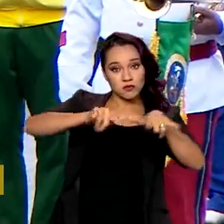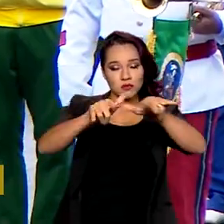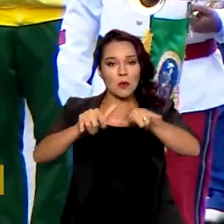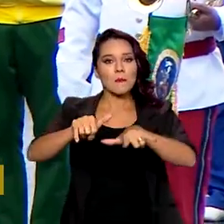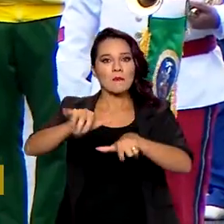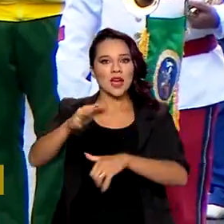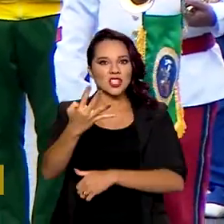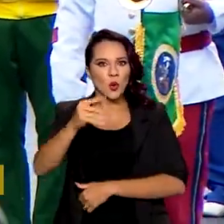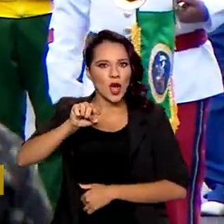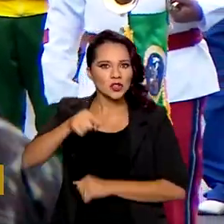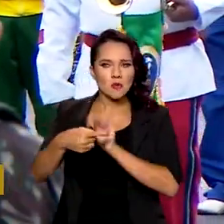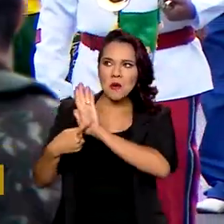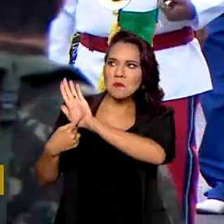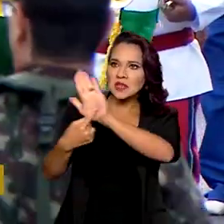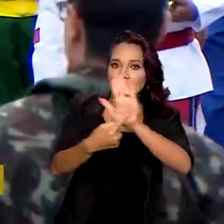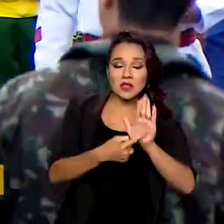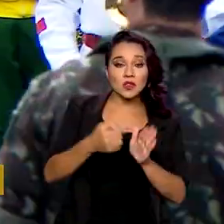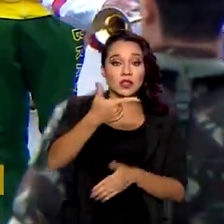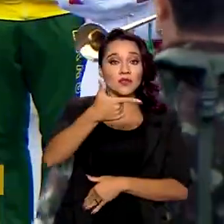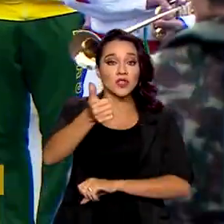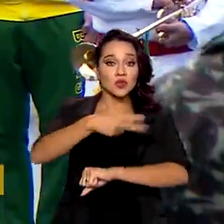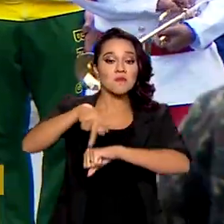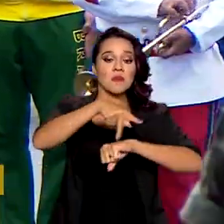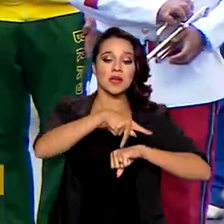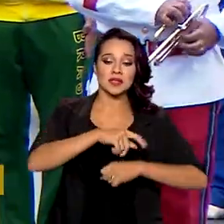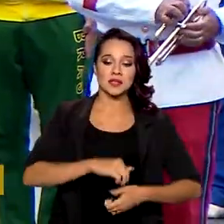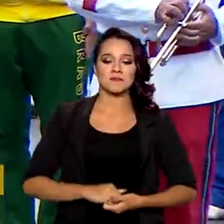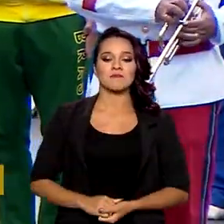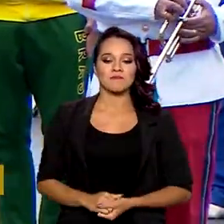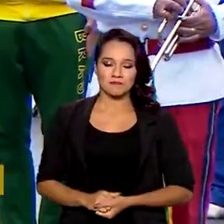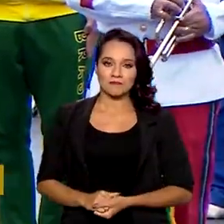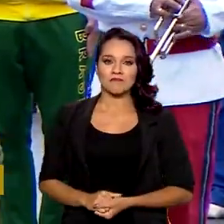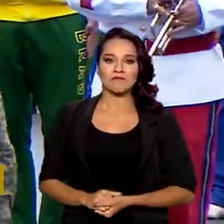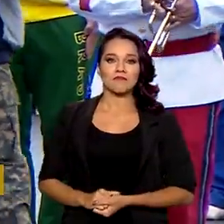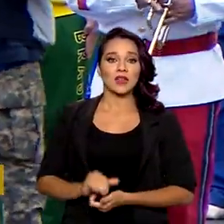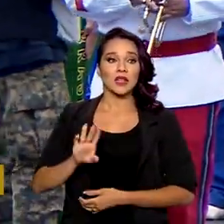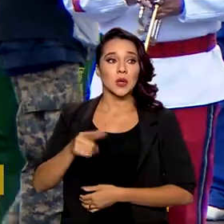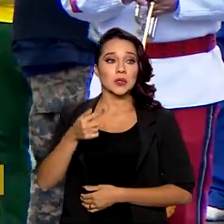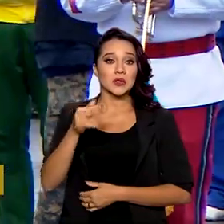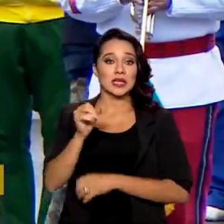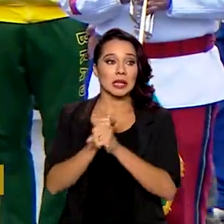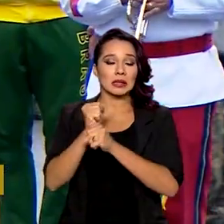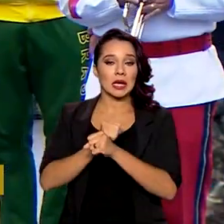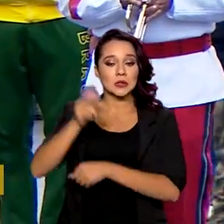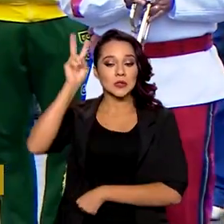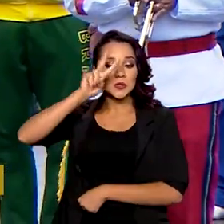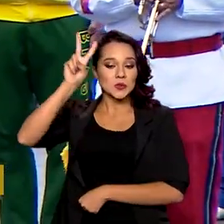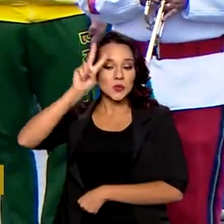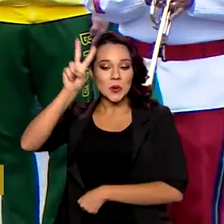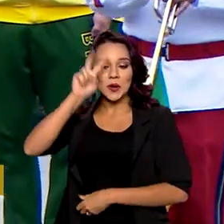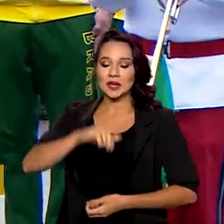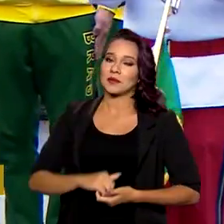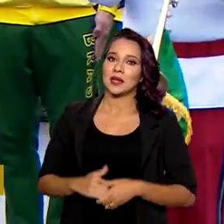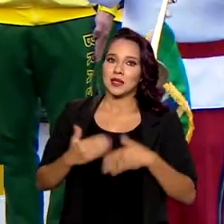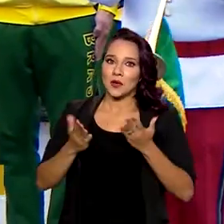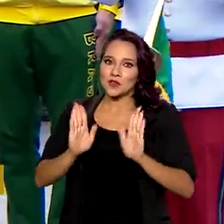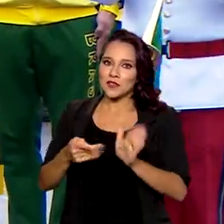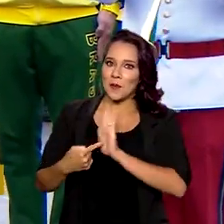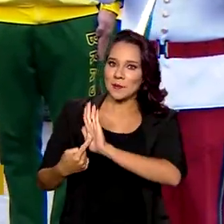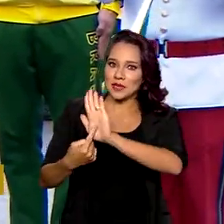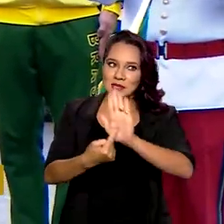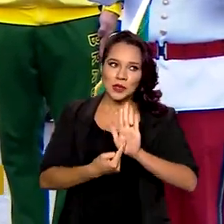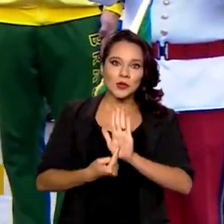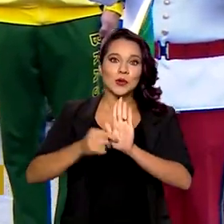mais de 4 mil apresentações, né, em 21 países? Sim, como eu falei, são 70 anos de história de Esquadrilha da Fumaça, então já temos